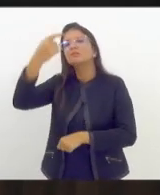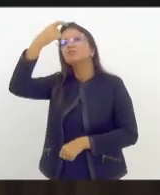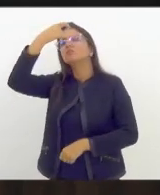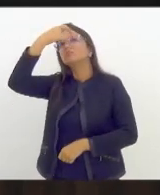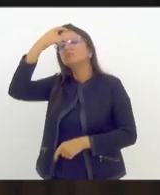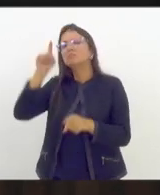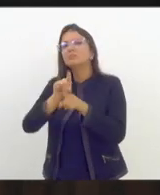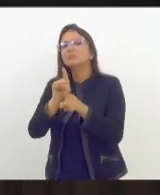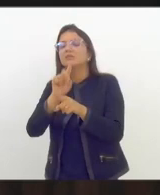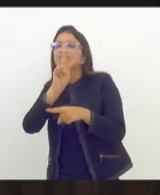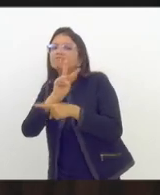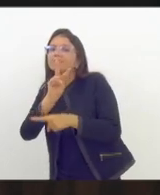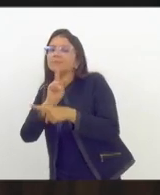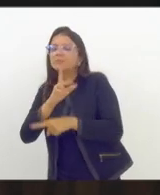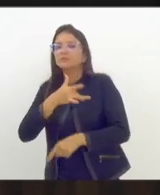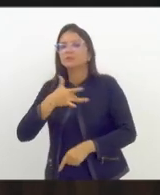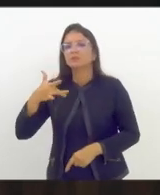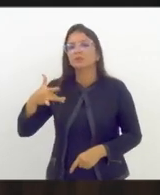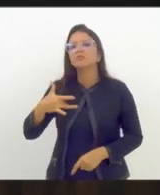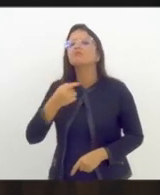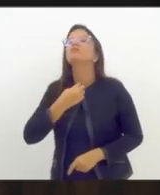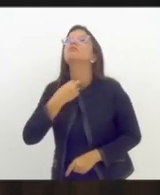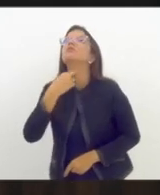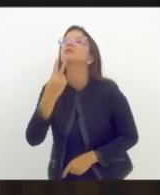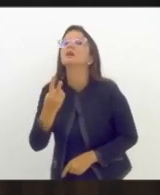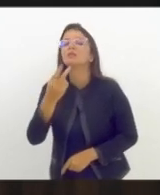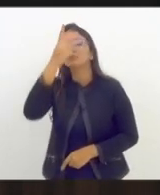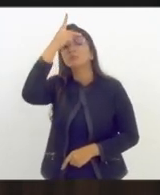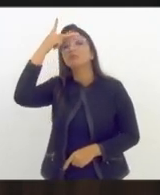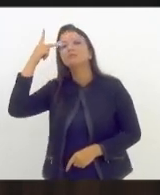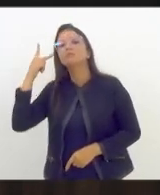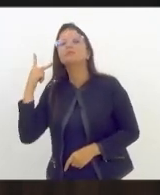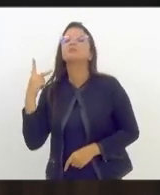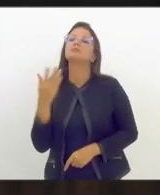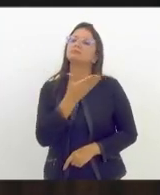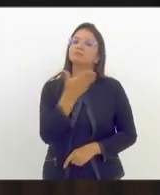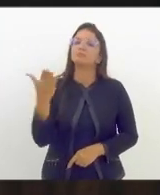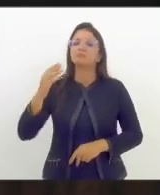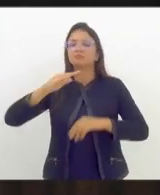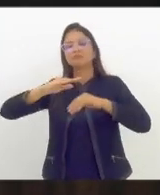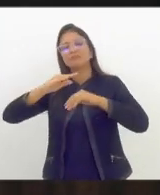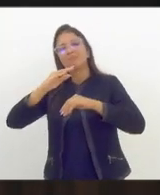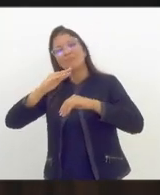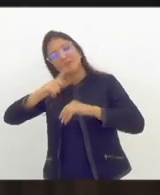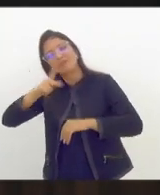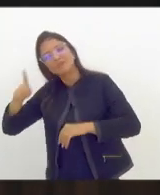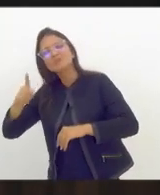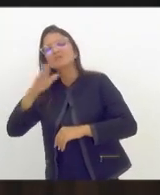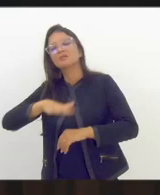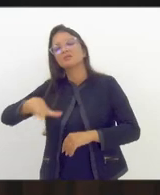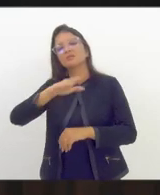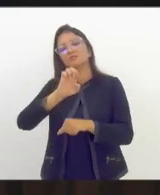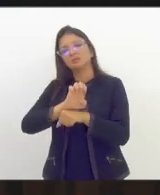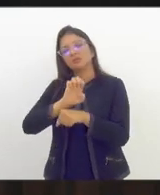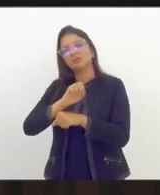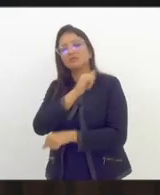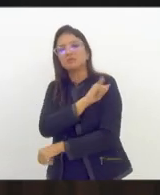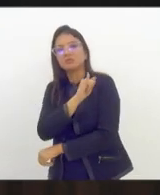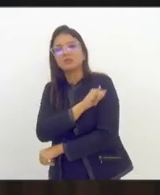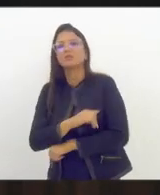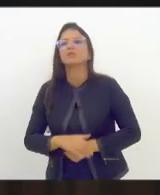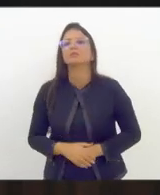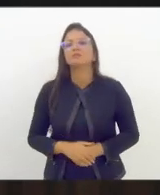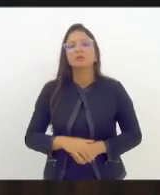Prevenção de Saúde Vocal dos Professores do Estado do Rio de Janeiro. Parecer das Comissões de Constituição e Justiça pela